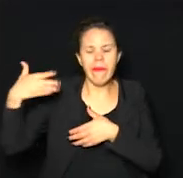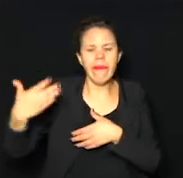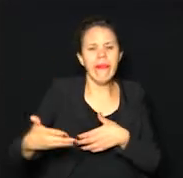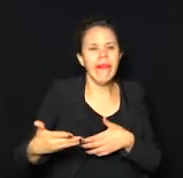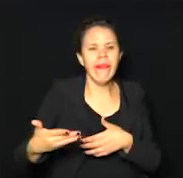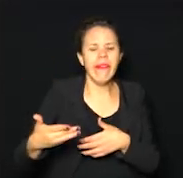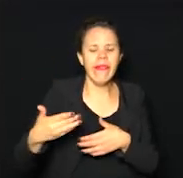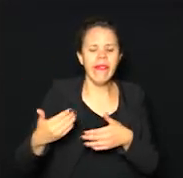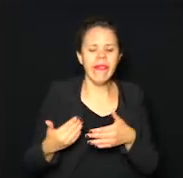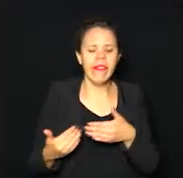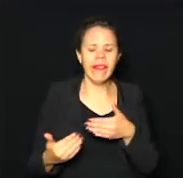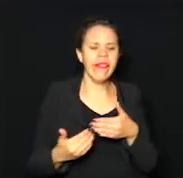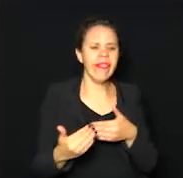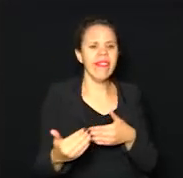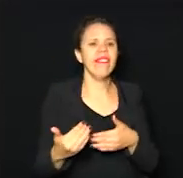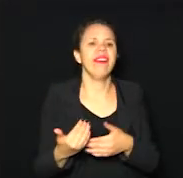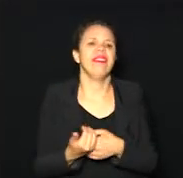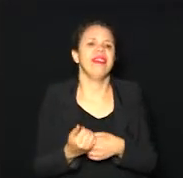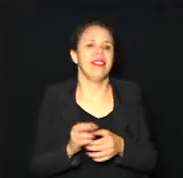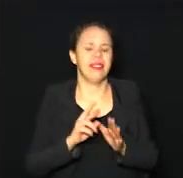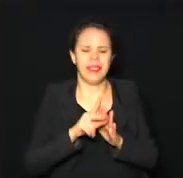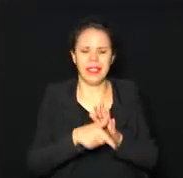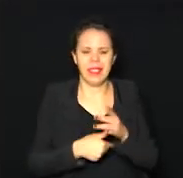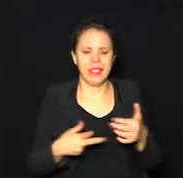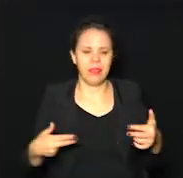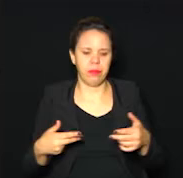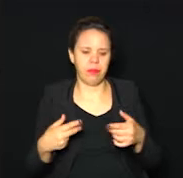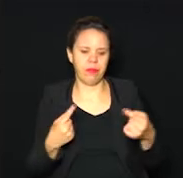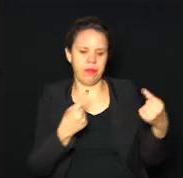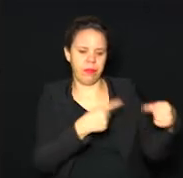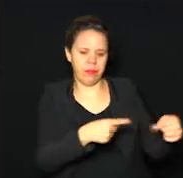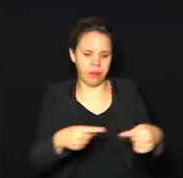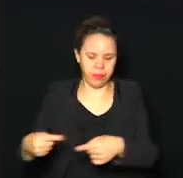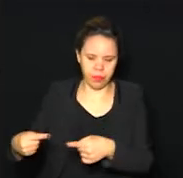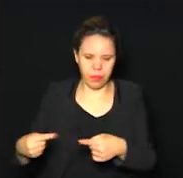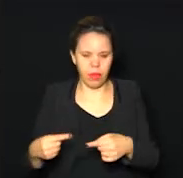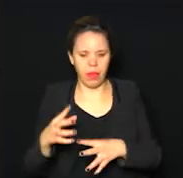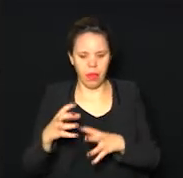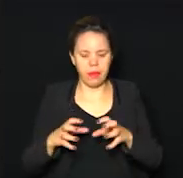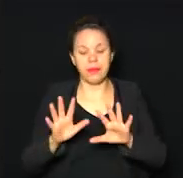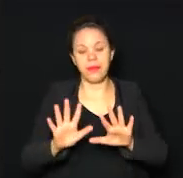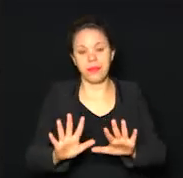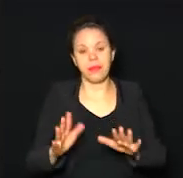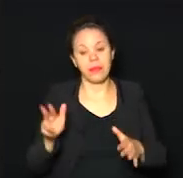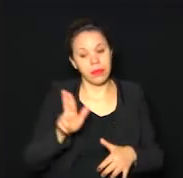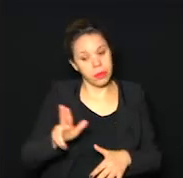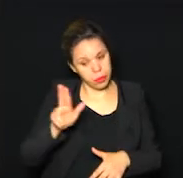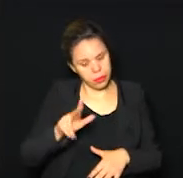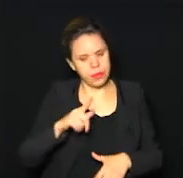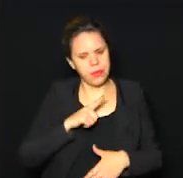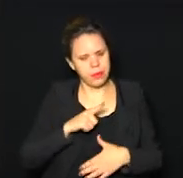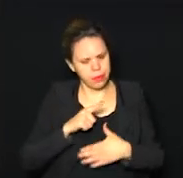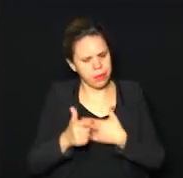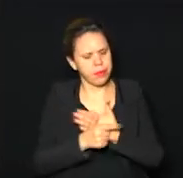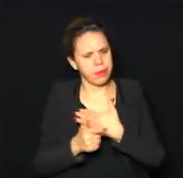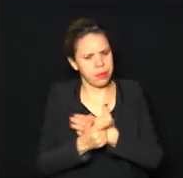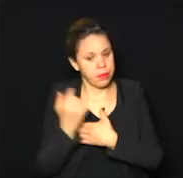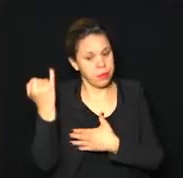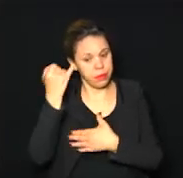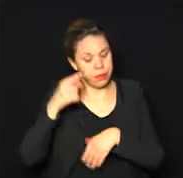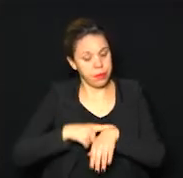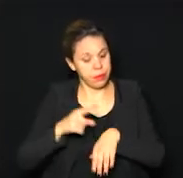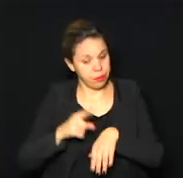último período, sobre vários ataques, e nesse momento de pandemia a universidade pública tem cumprido um papel super importante, né?